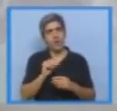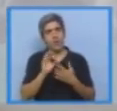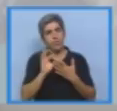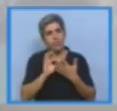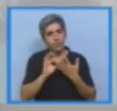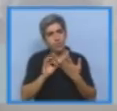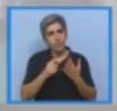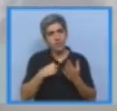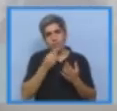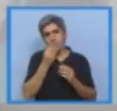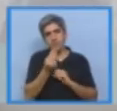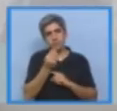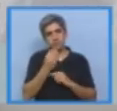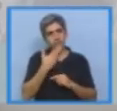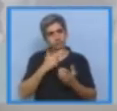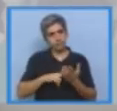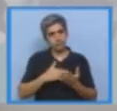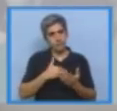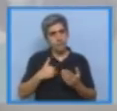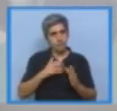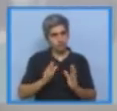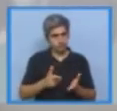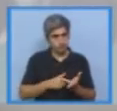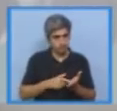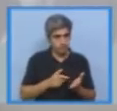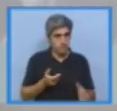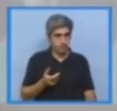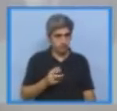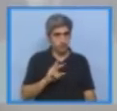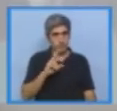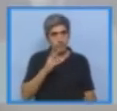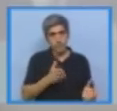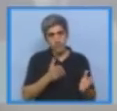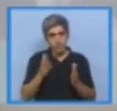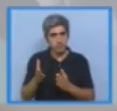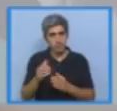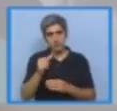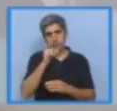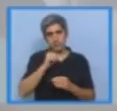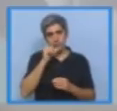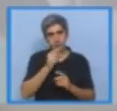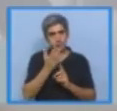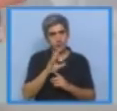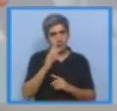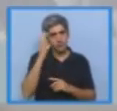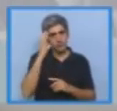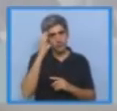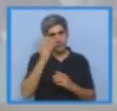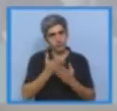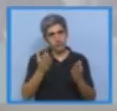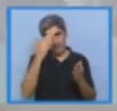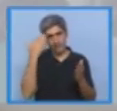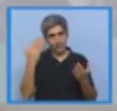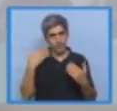que verdadeiramente nos alimentam e de que se calhar necessitamos. Ou se quisermos pegar na ideia das bebidas, numa tarde como estas de